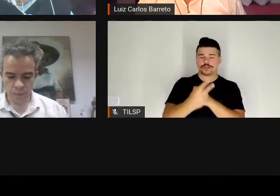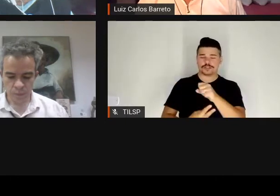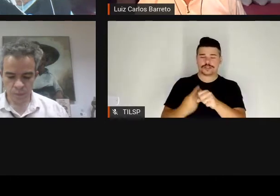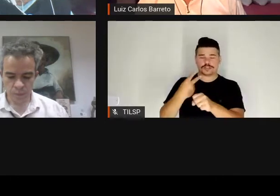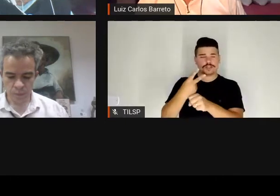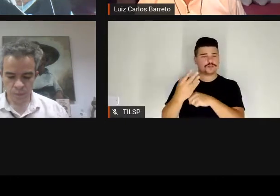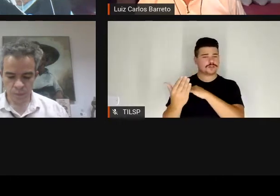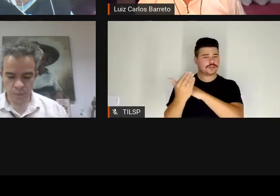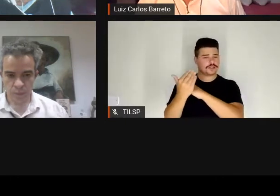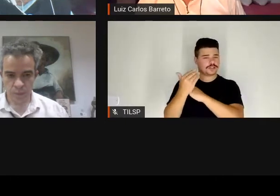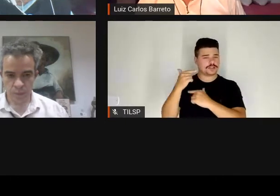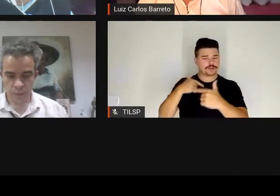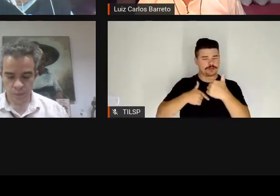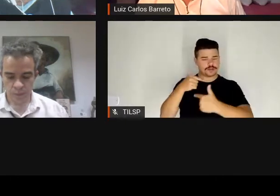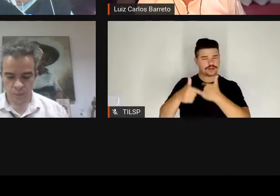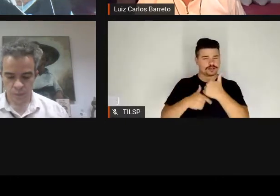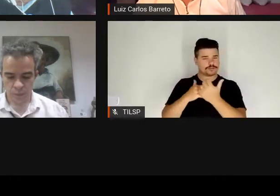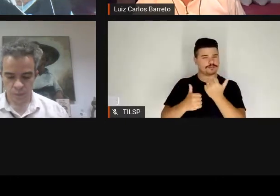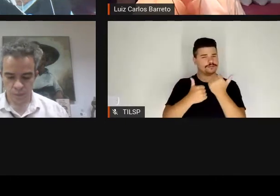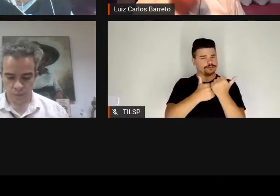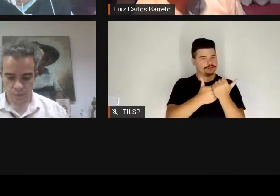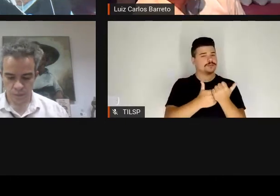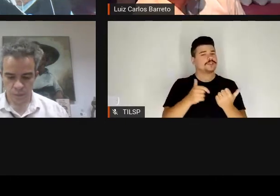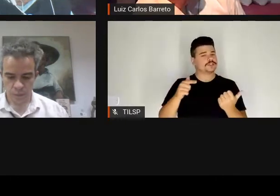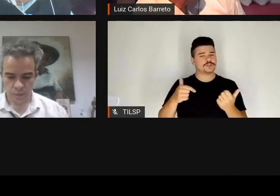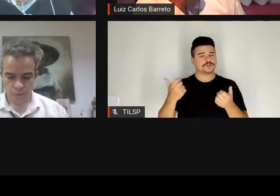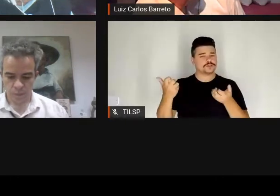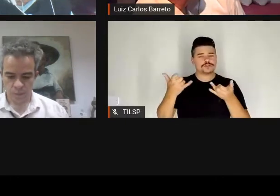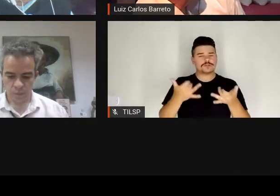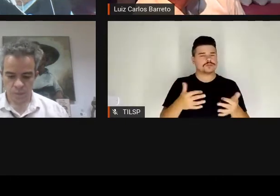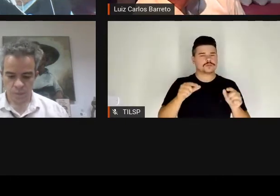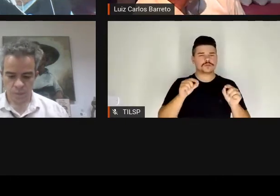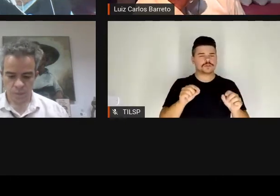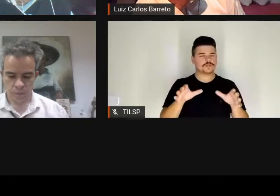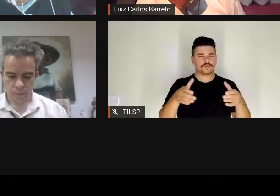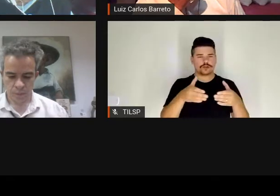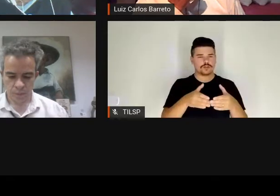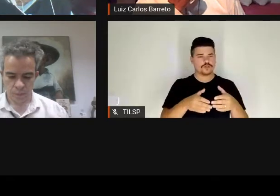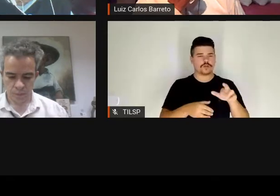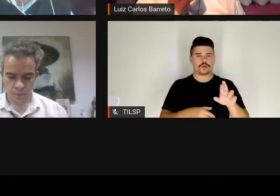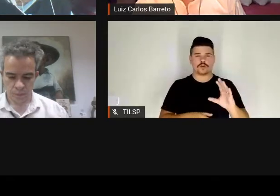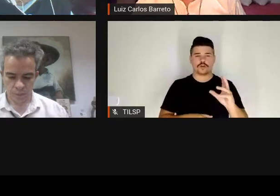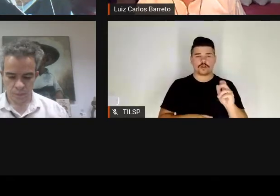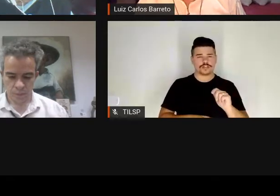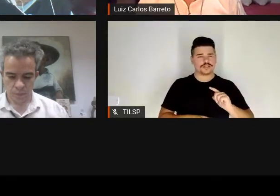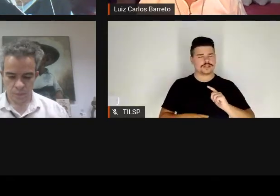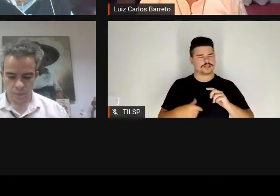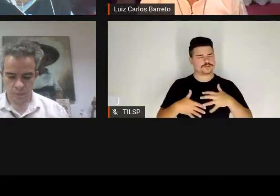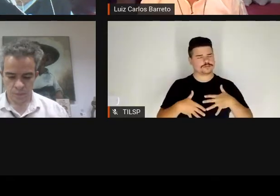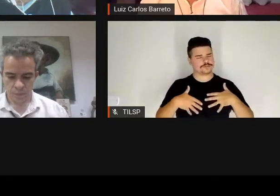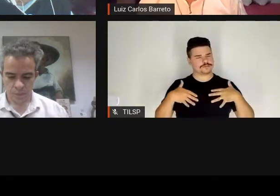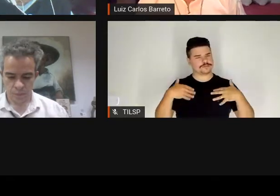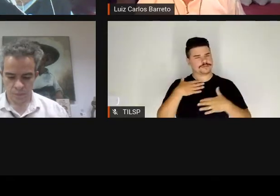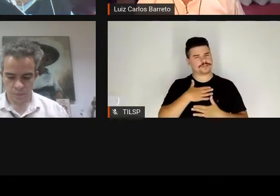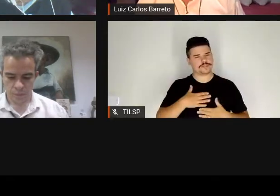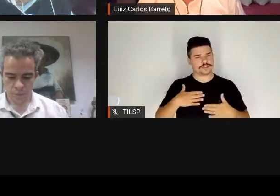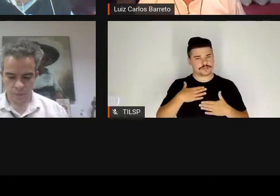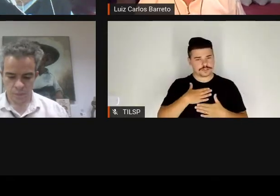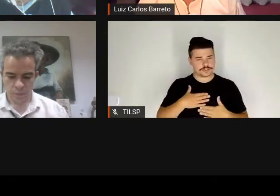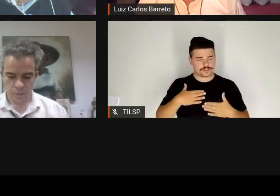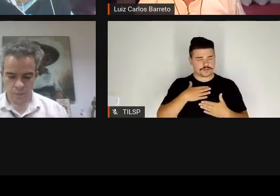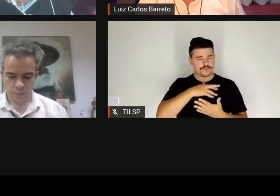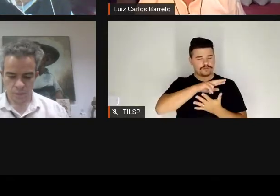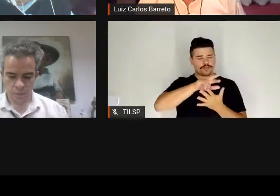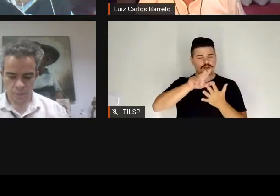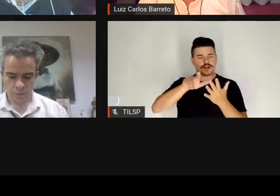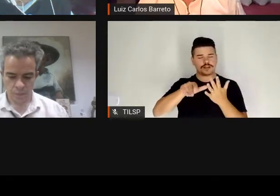nesse projeto nos traz, assim, para a Fundação Demócrito Rocha, eu diria que múltiplas satisfações, múltiplas realizações,